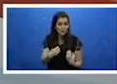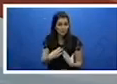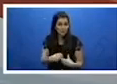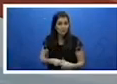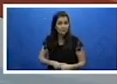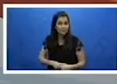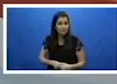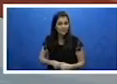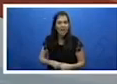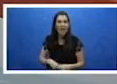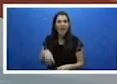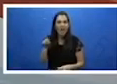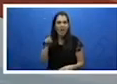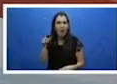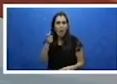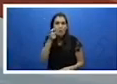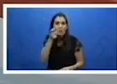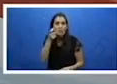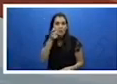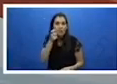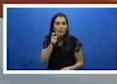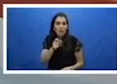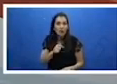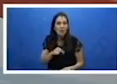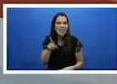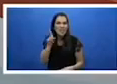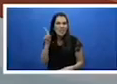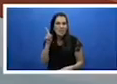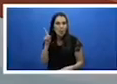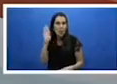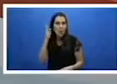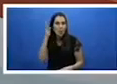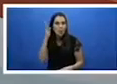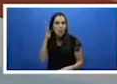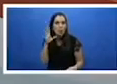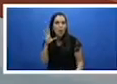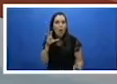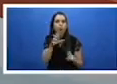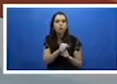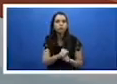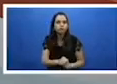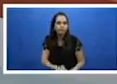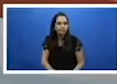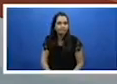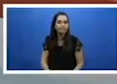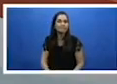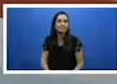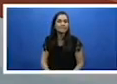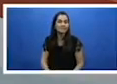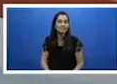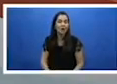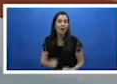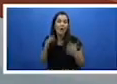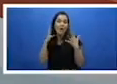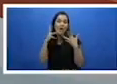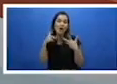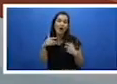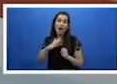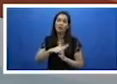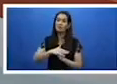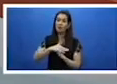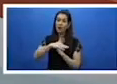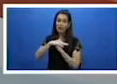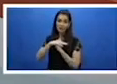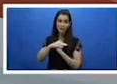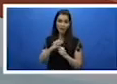Ela observou o que aconteceu com o burro. Por isso que ela fez a divisão de uma forma que agradasse o leão, para que o leão não a